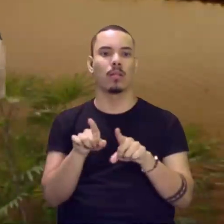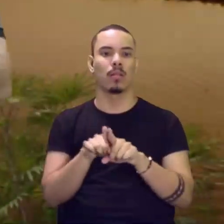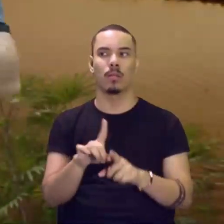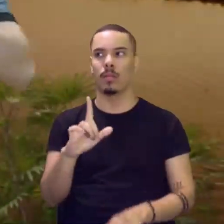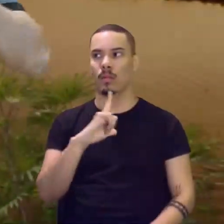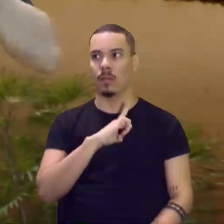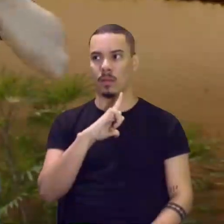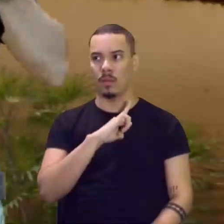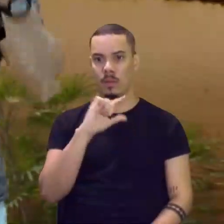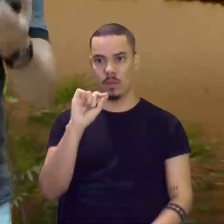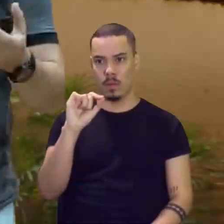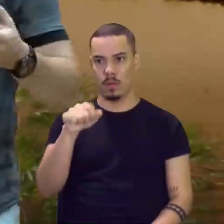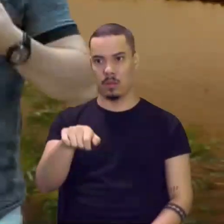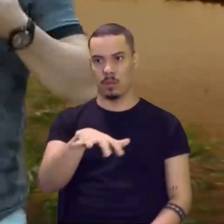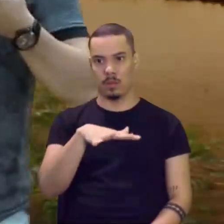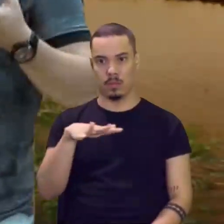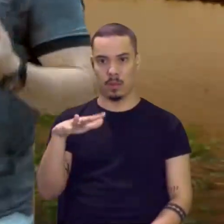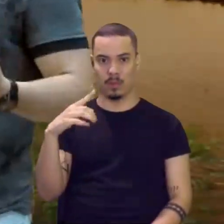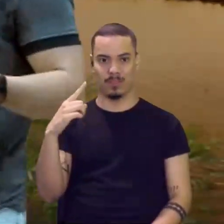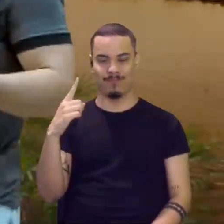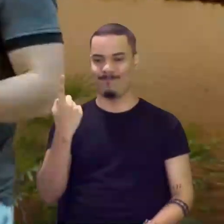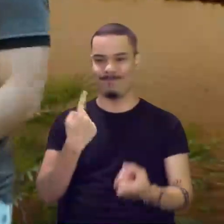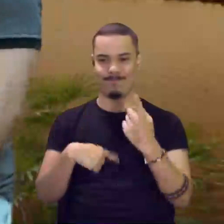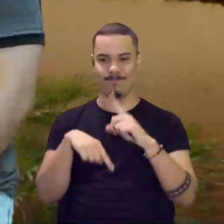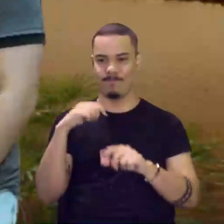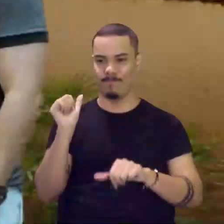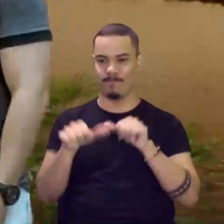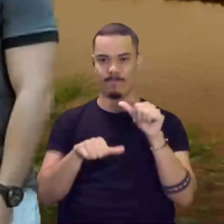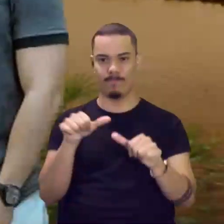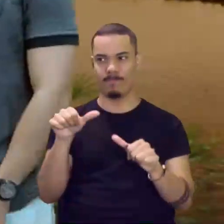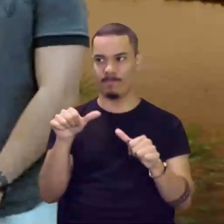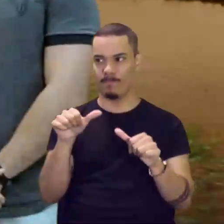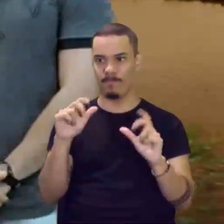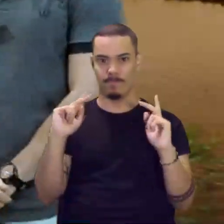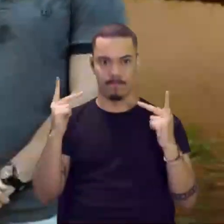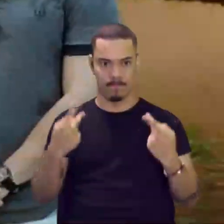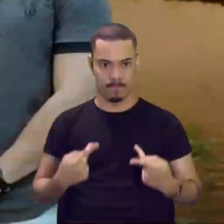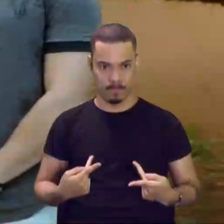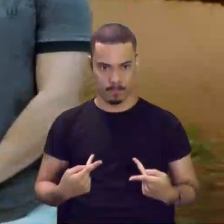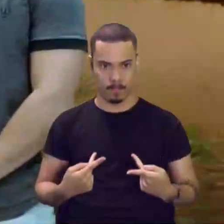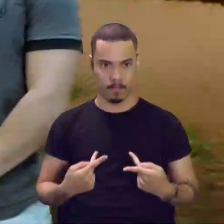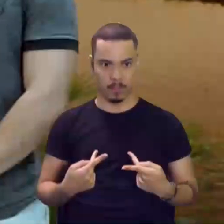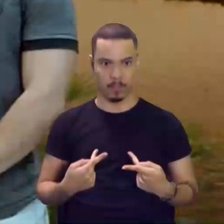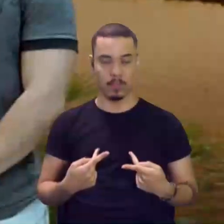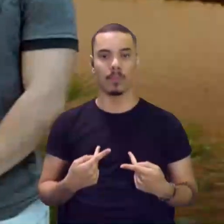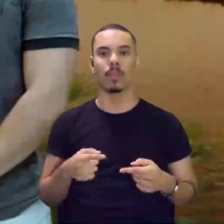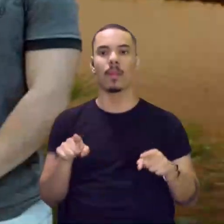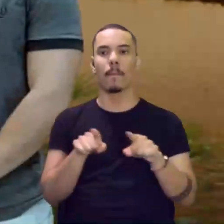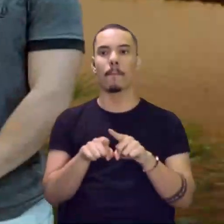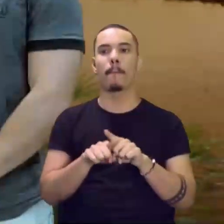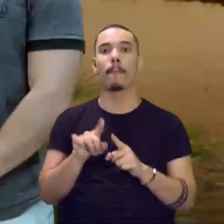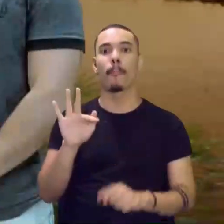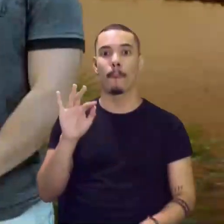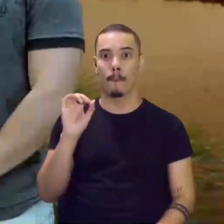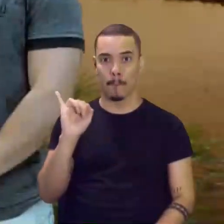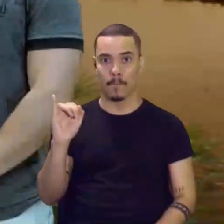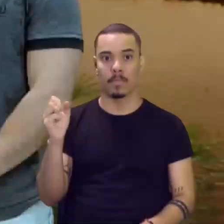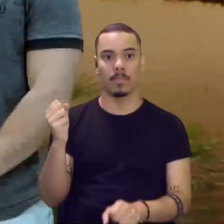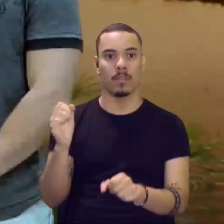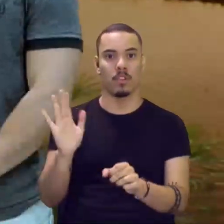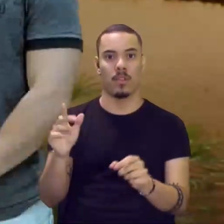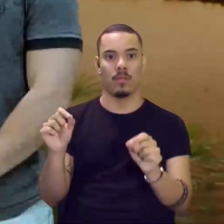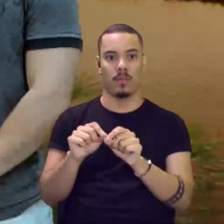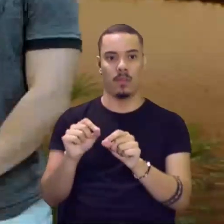também é esse espaço transformado, construído pelo homem. Construído pelo homem, foi construído,